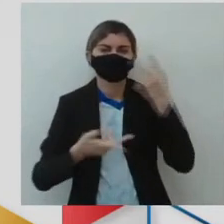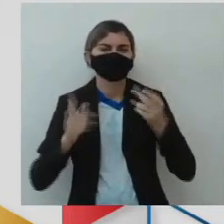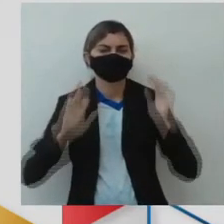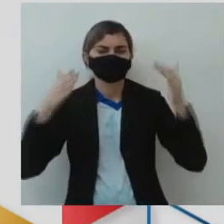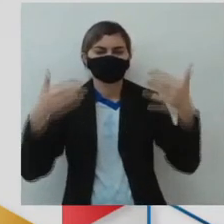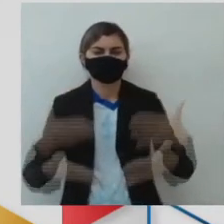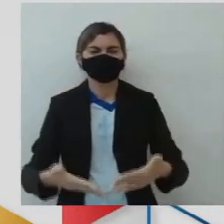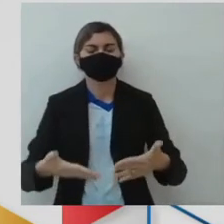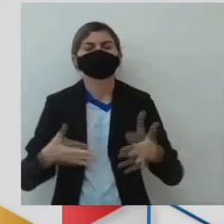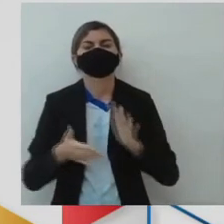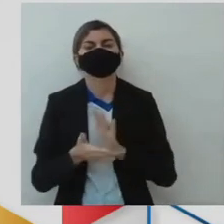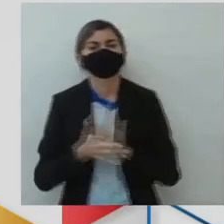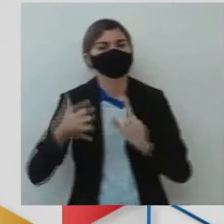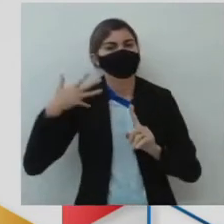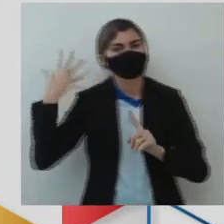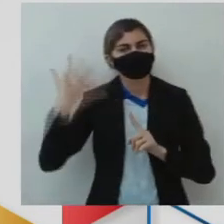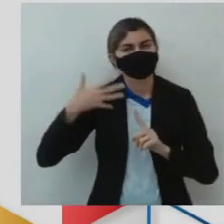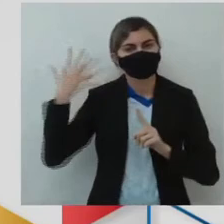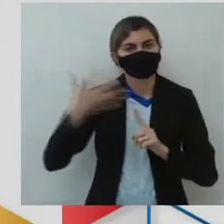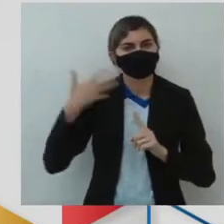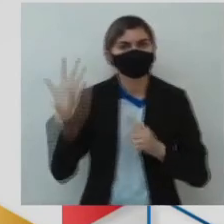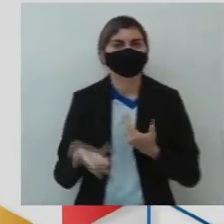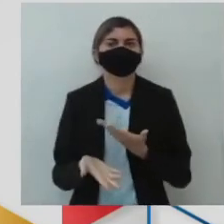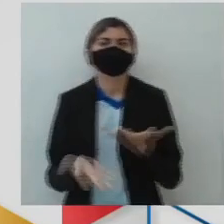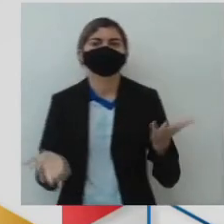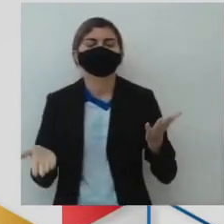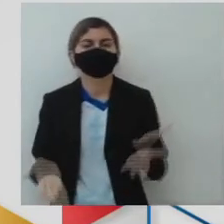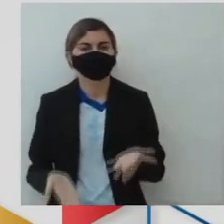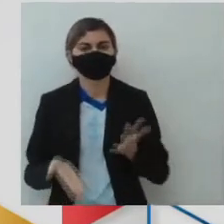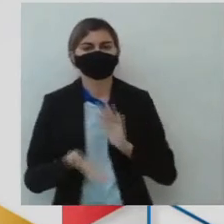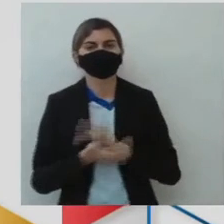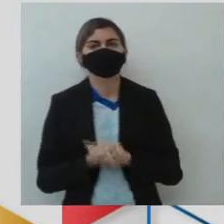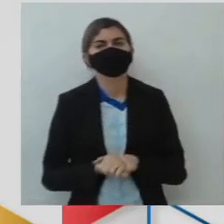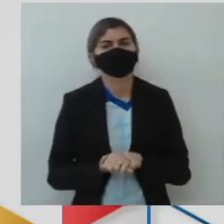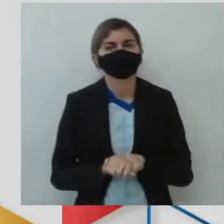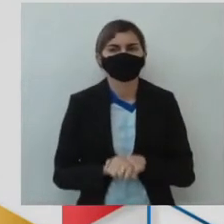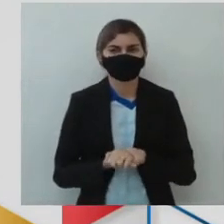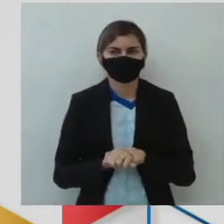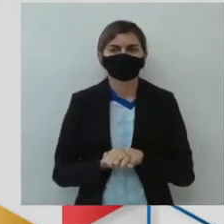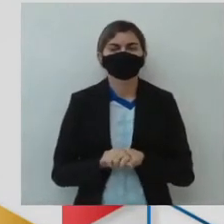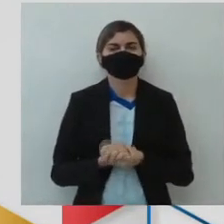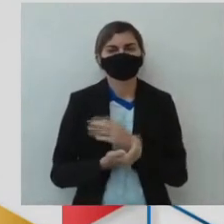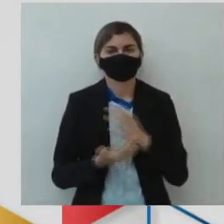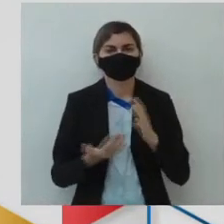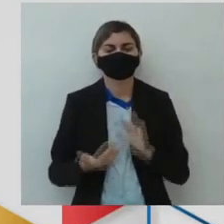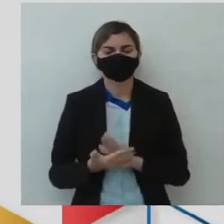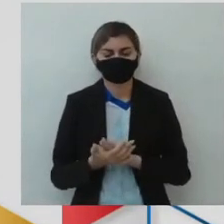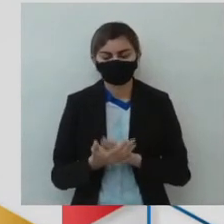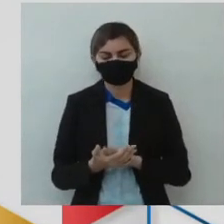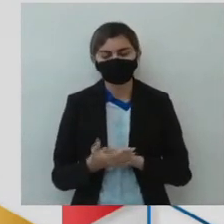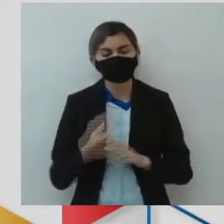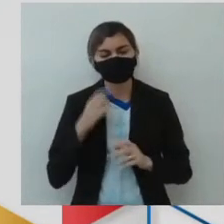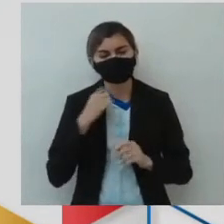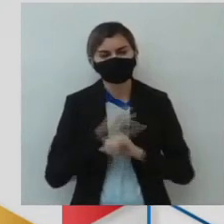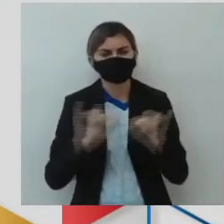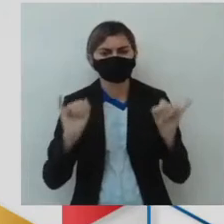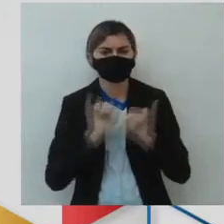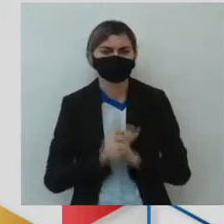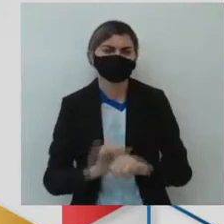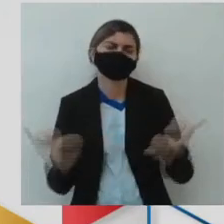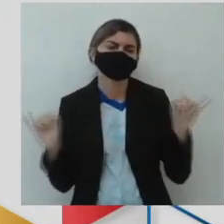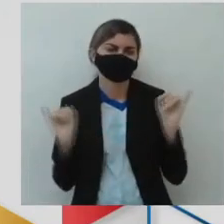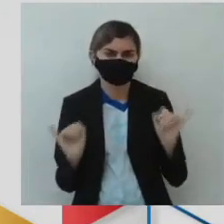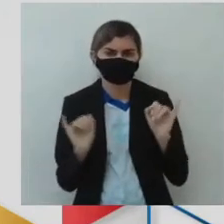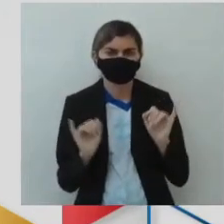de fletcher palestra Olha que coisa triste andarem tem esse o Claro com a information